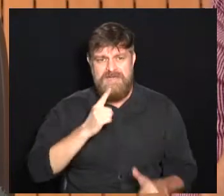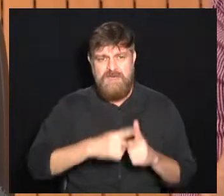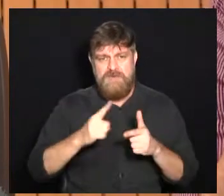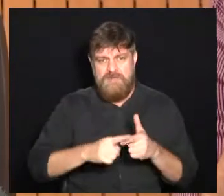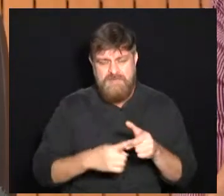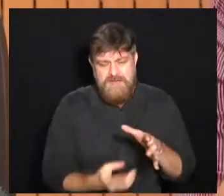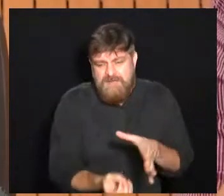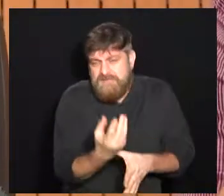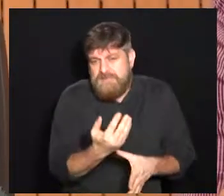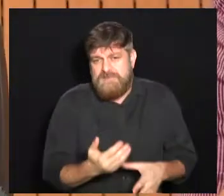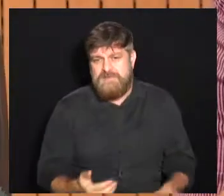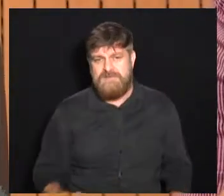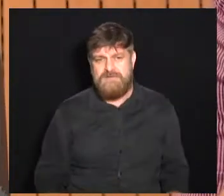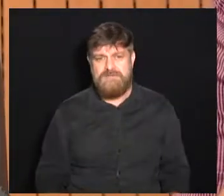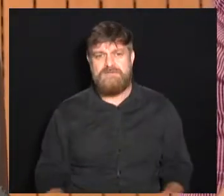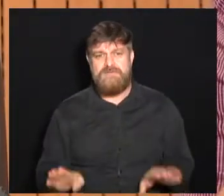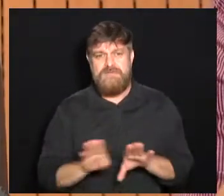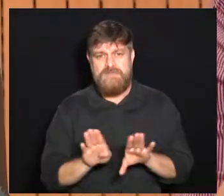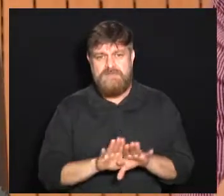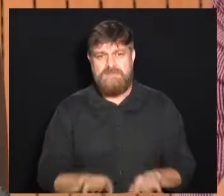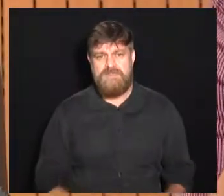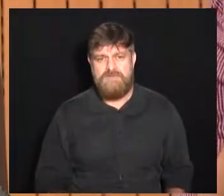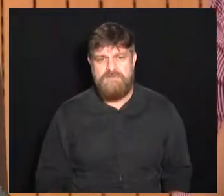situação. E falando mais,